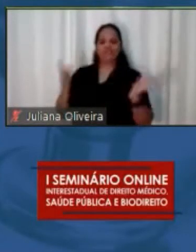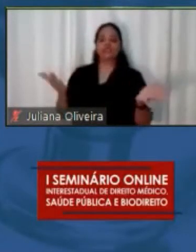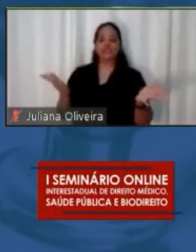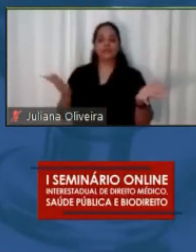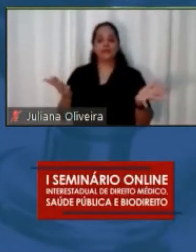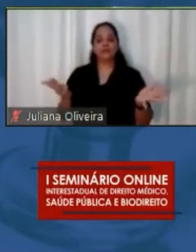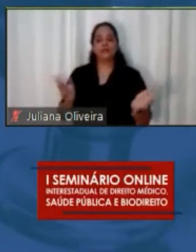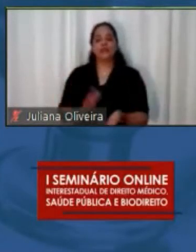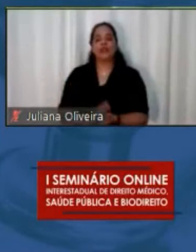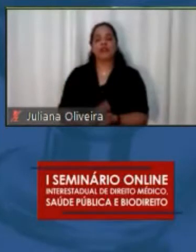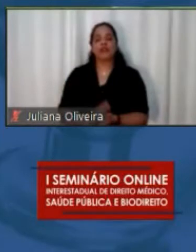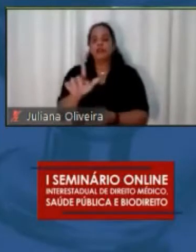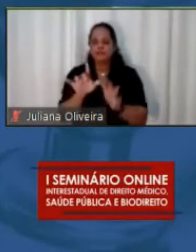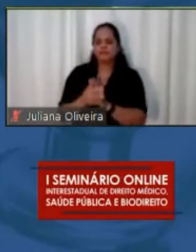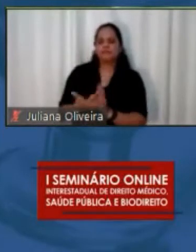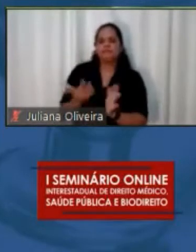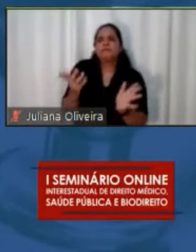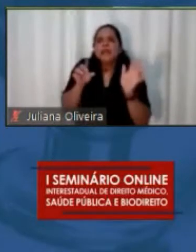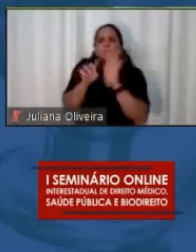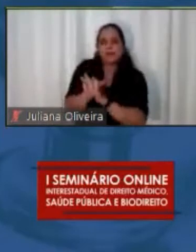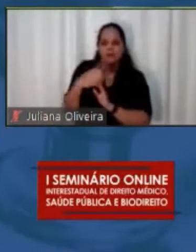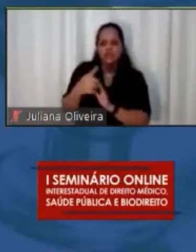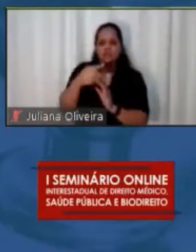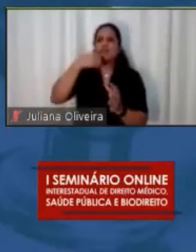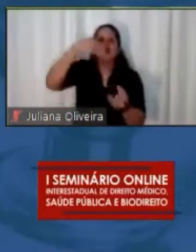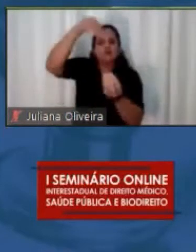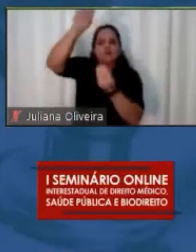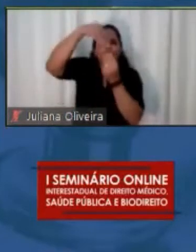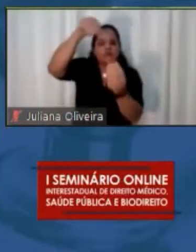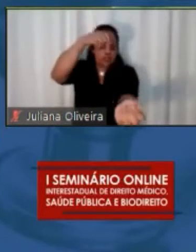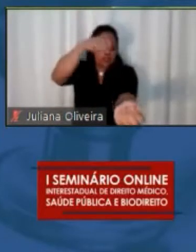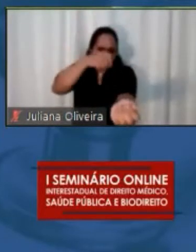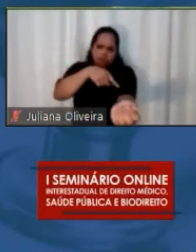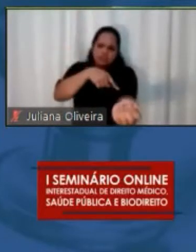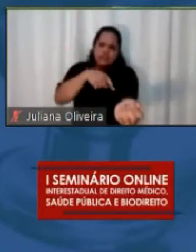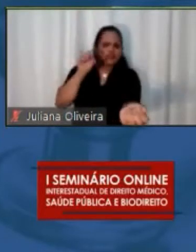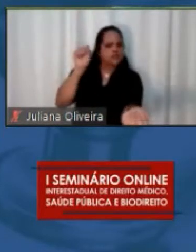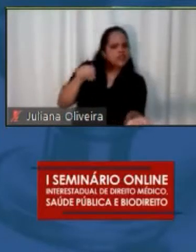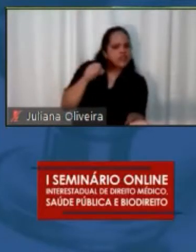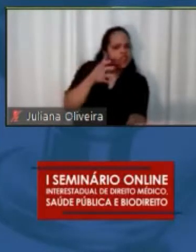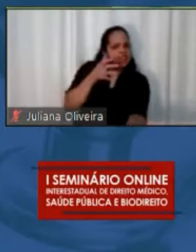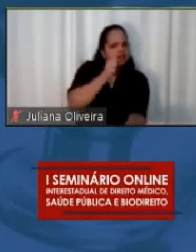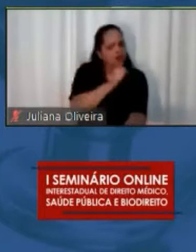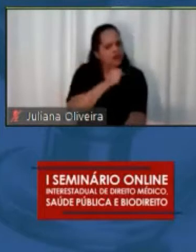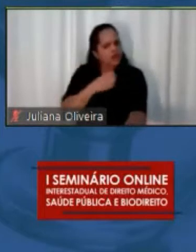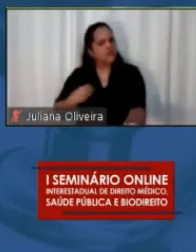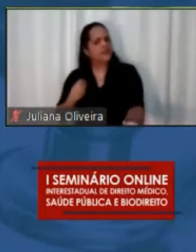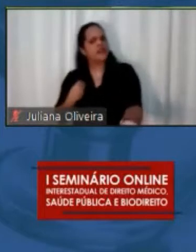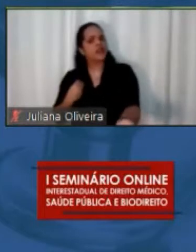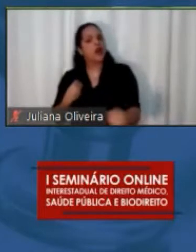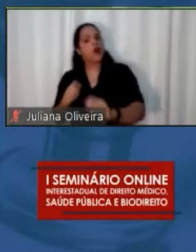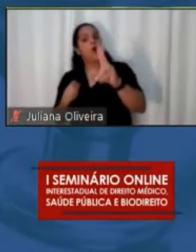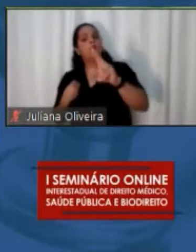é, transfundir realmente salva a vida ou aumenta o risco? Então,